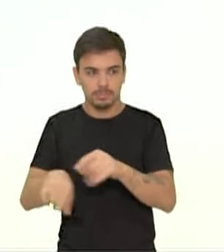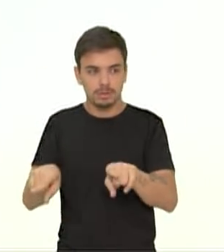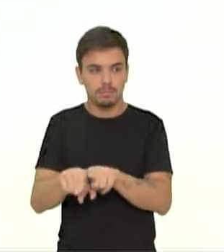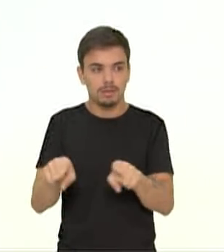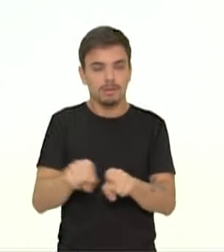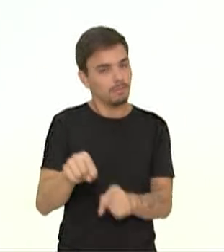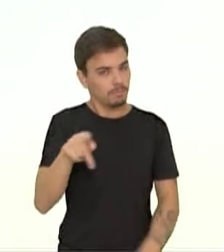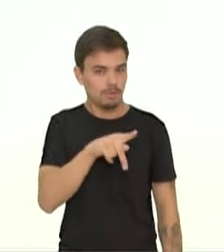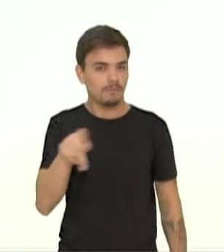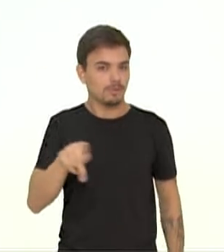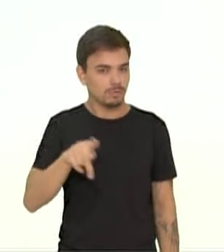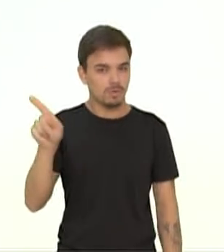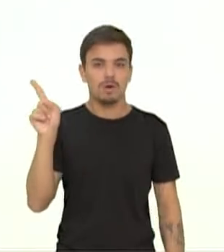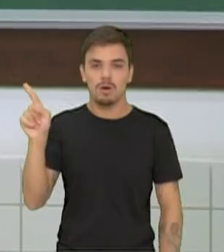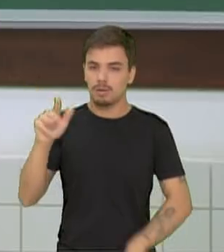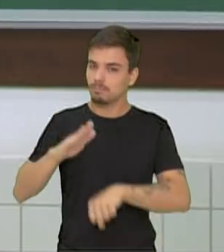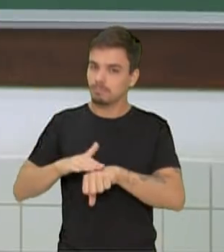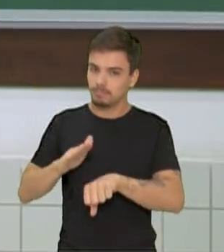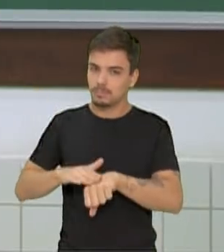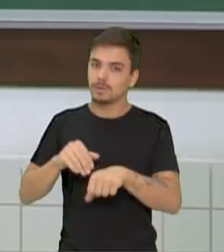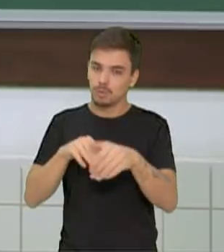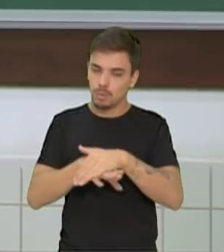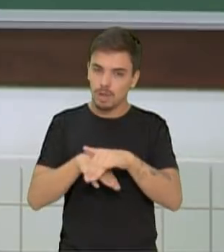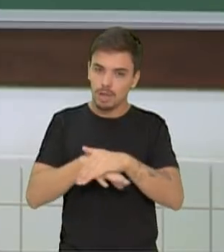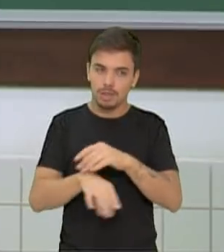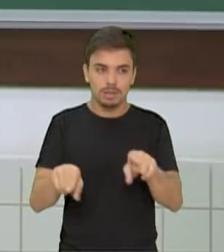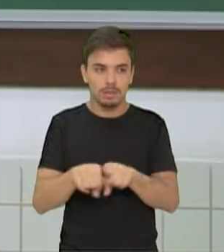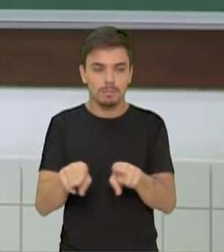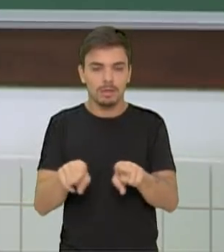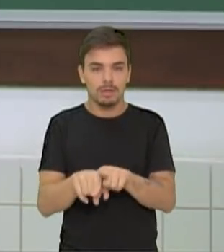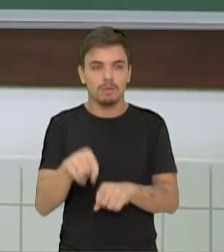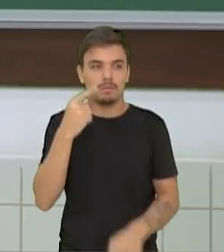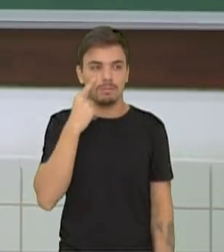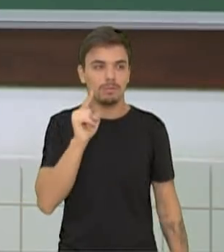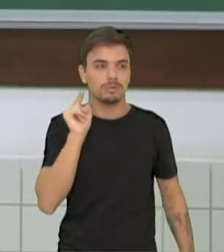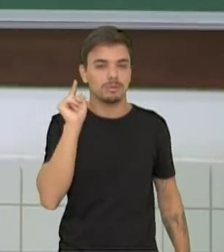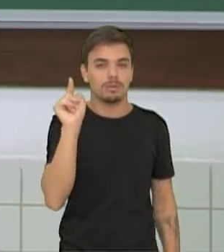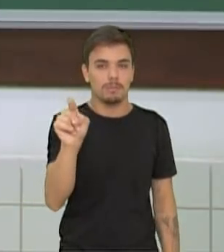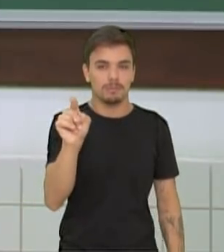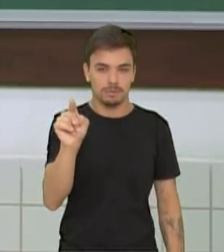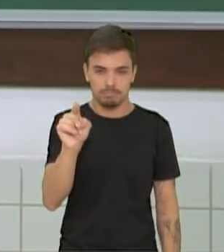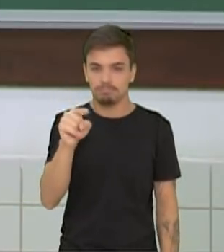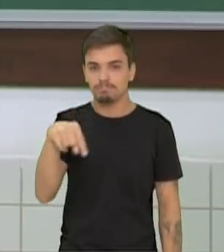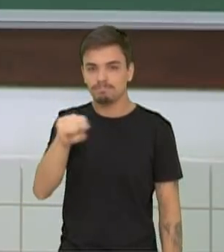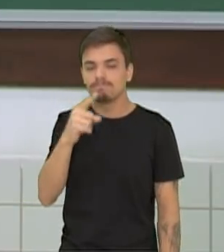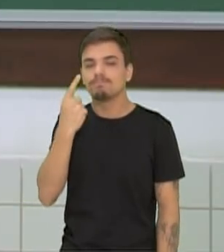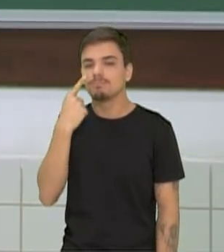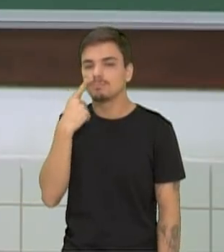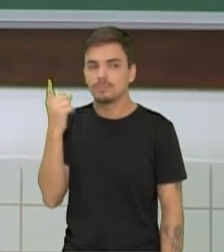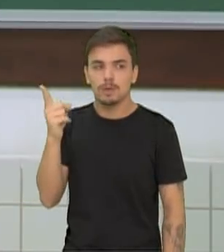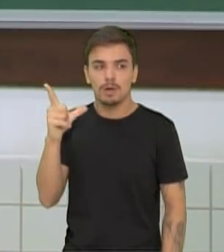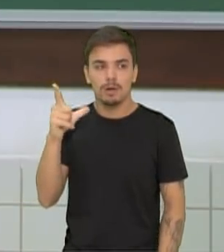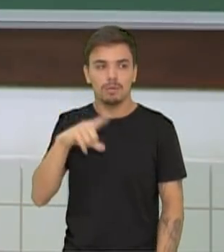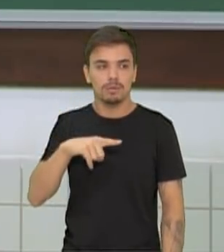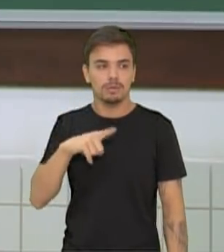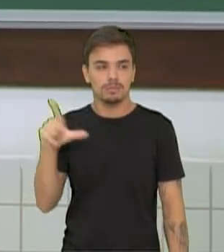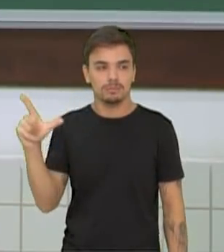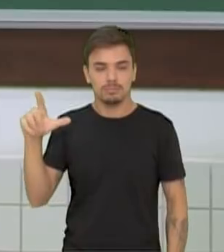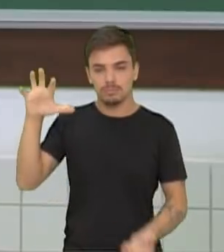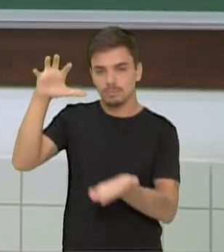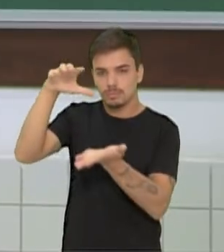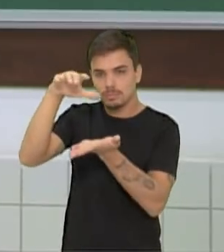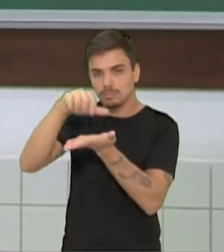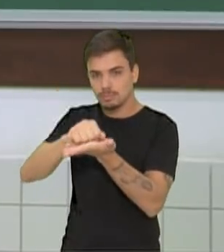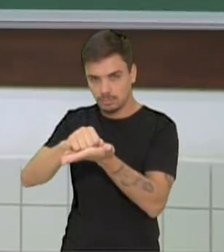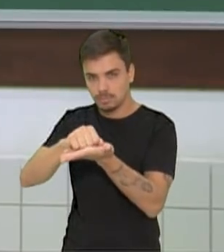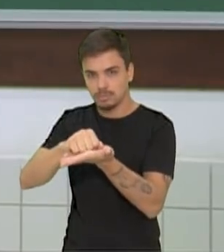uma dessas colecionadoras. Ó, eu tenho aqui, trouxe um CD, vou mostrar a parte que fica gravada, né? Que é a parte que o